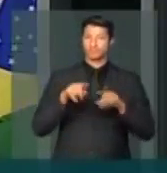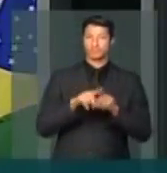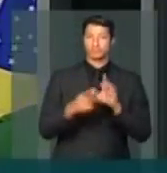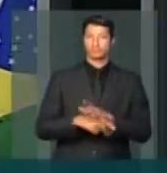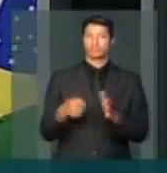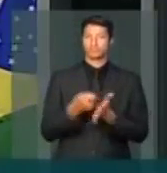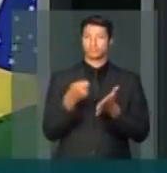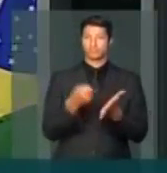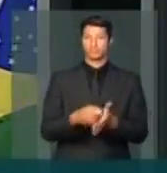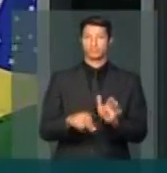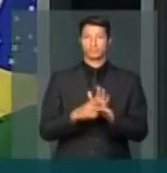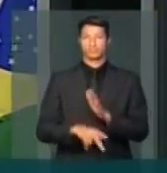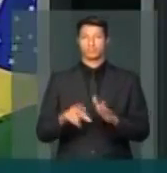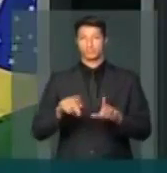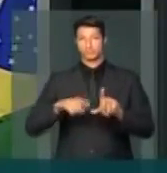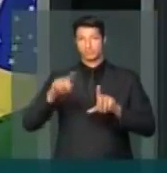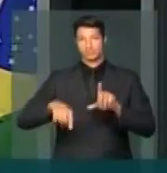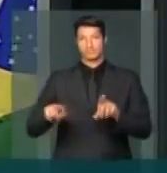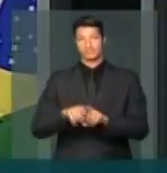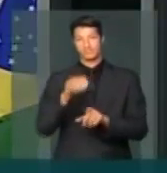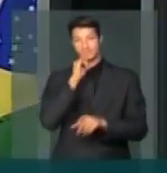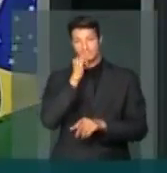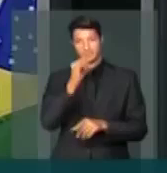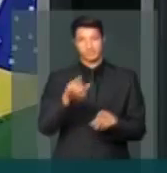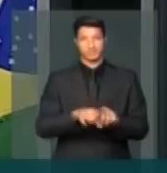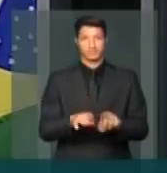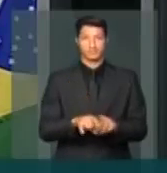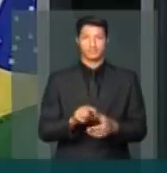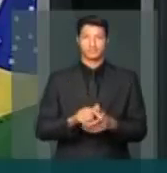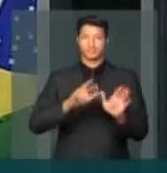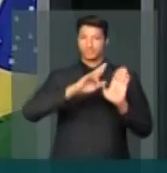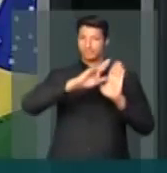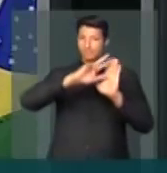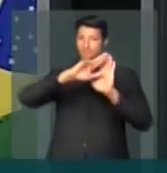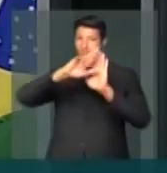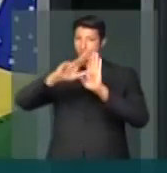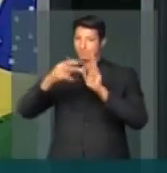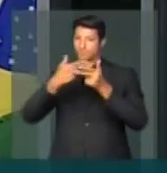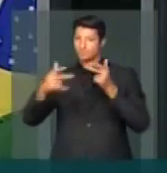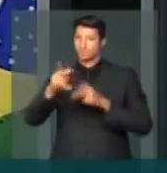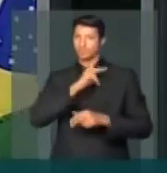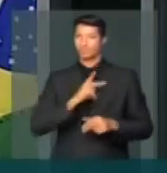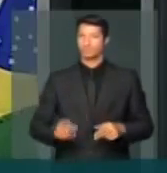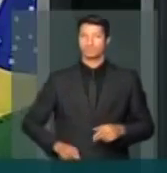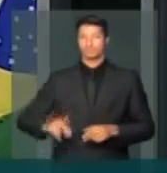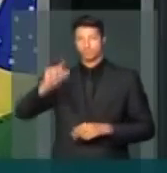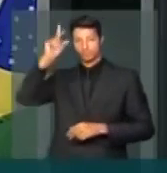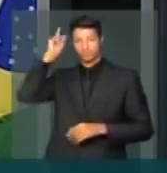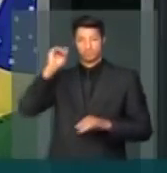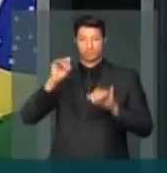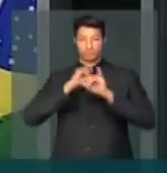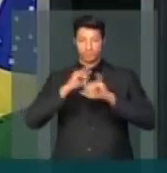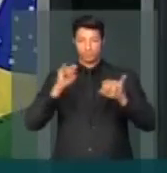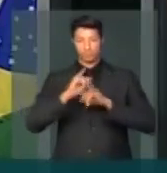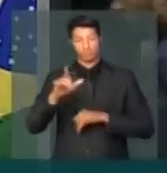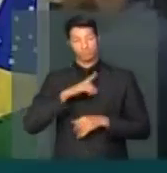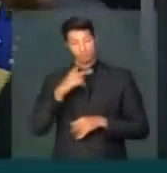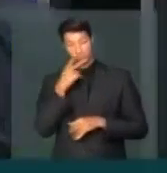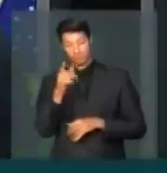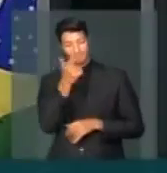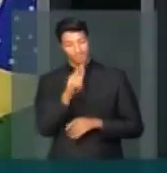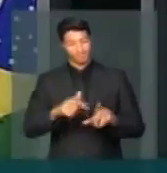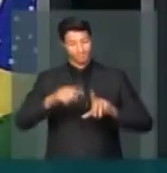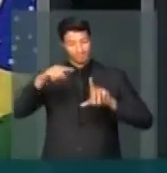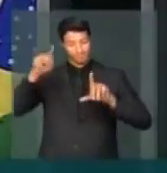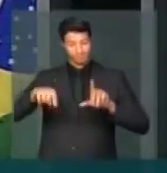de impostos, dos aumentos de energia, de várias coisas que a presidente, na época da campanha, tinha dito que não